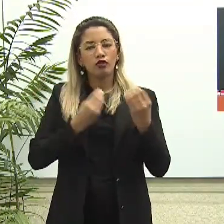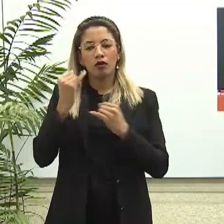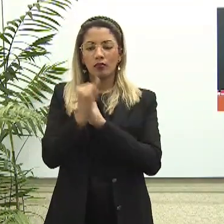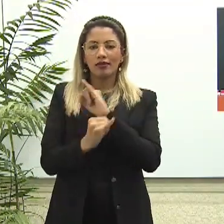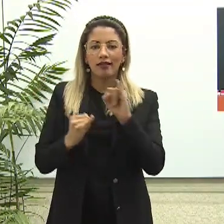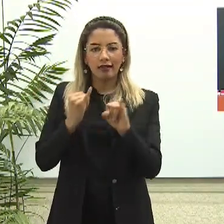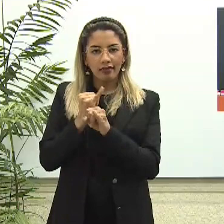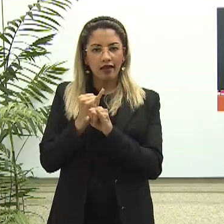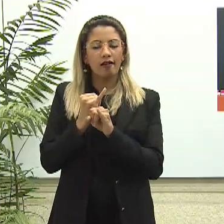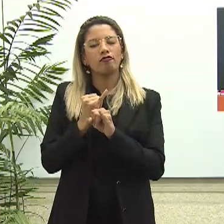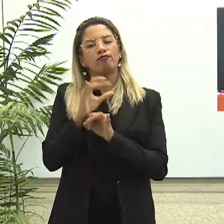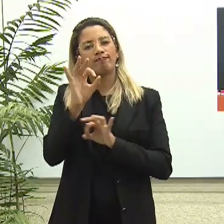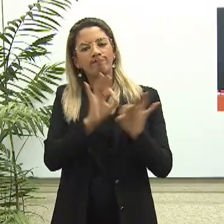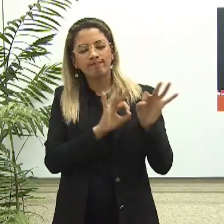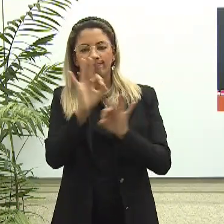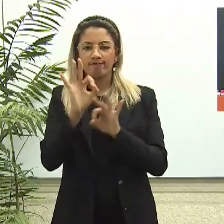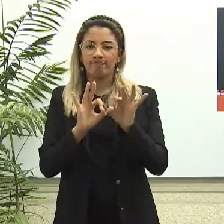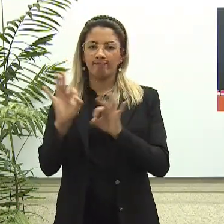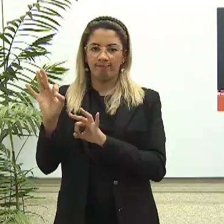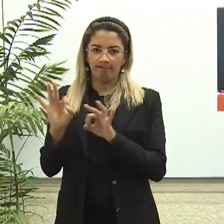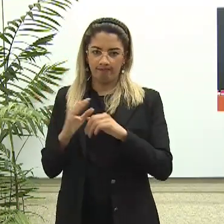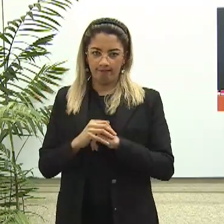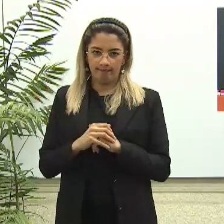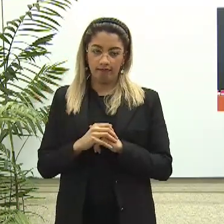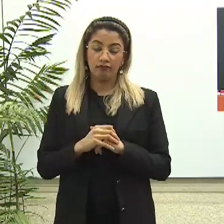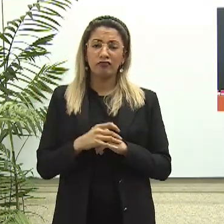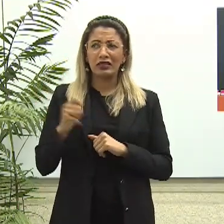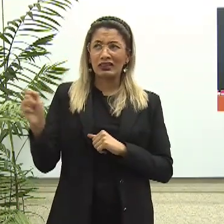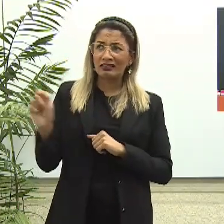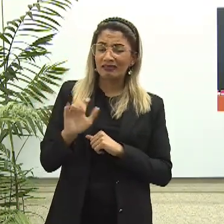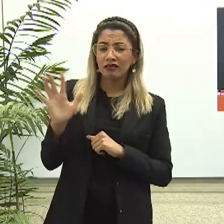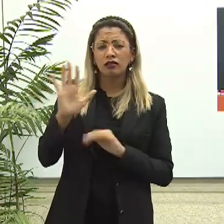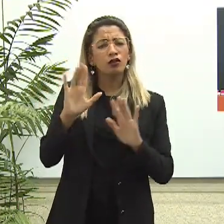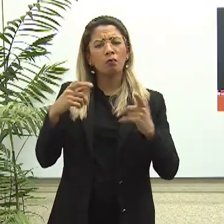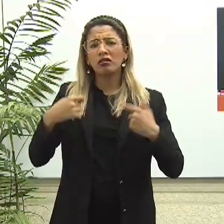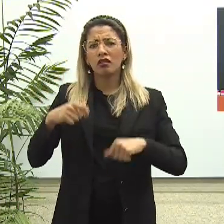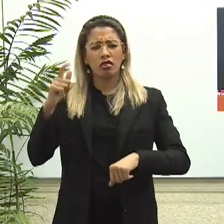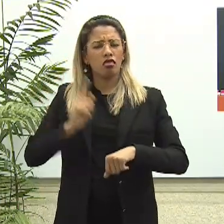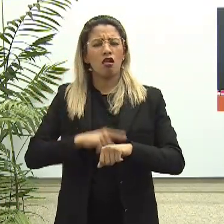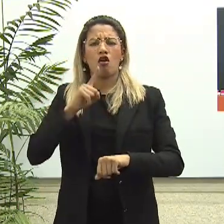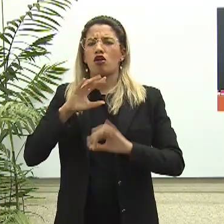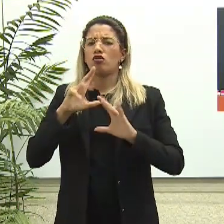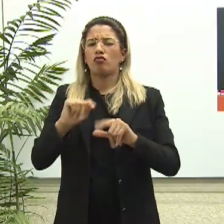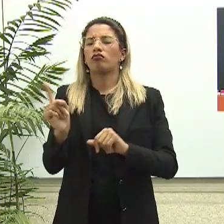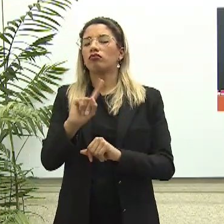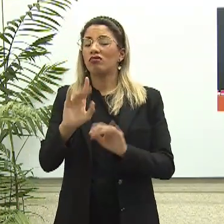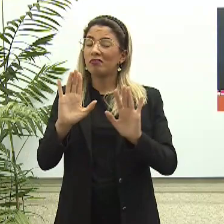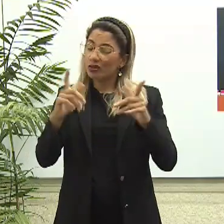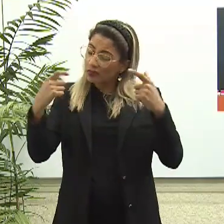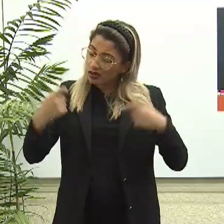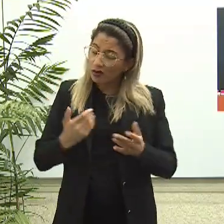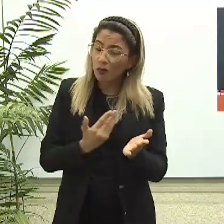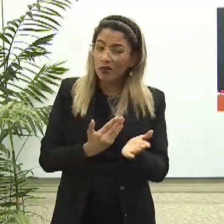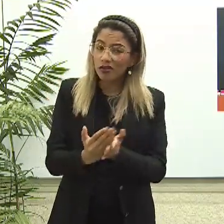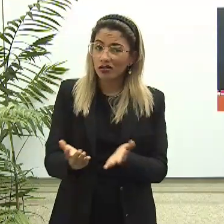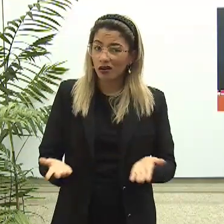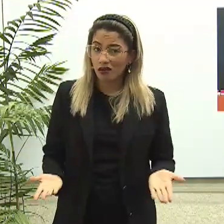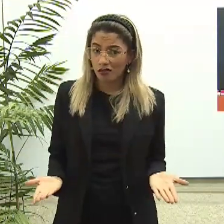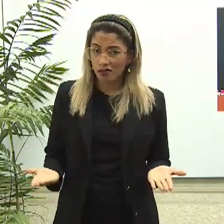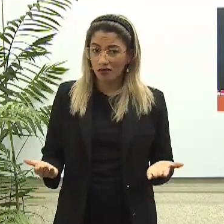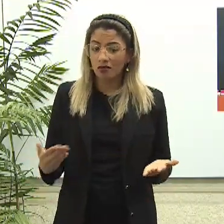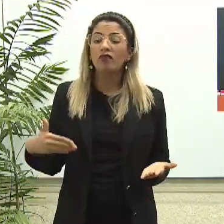você fala mas é muito caro Então não precisa fazer tudo de uma vez mas cadê o começo Cadê o